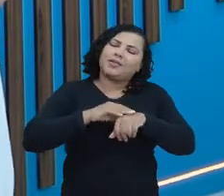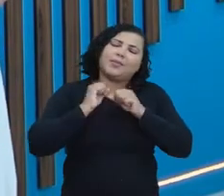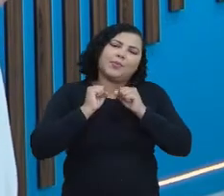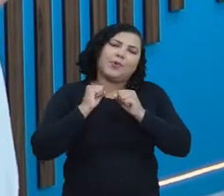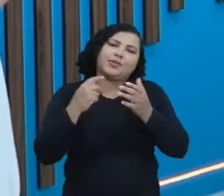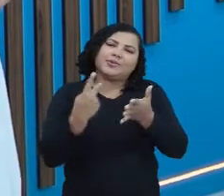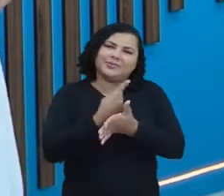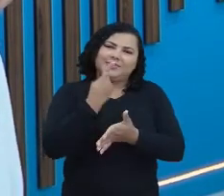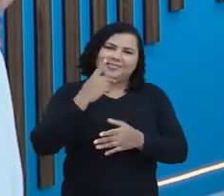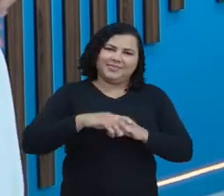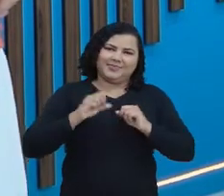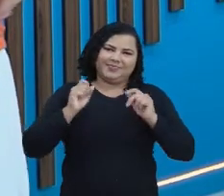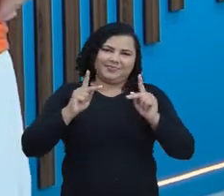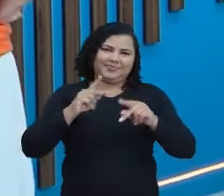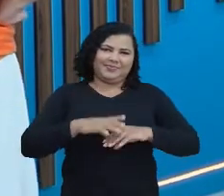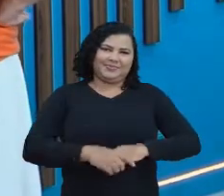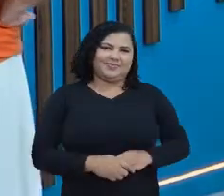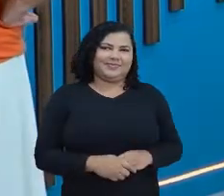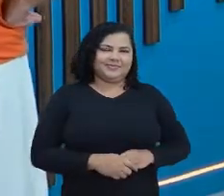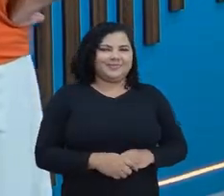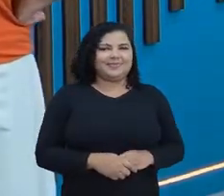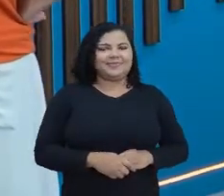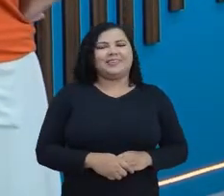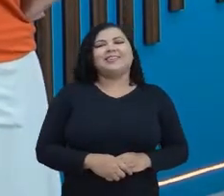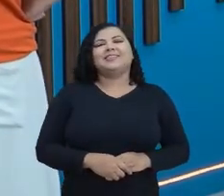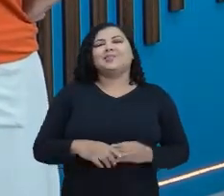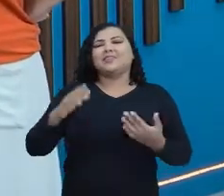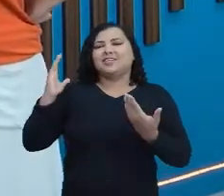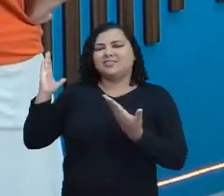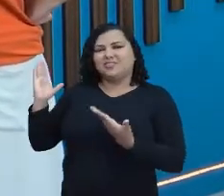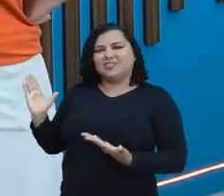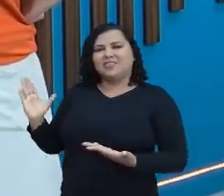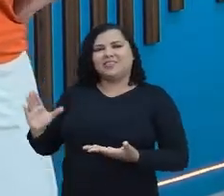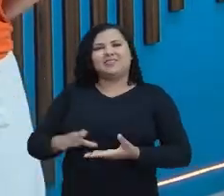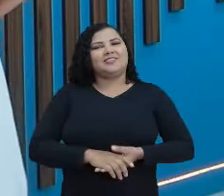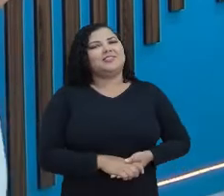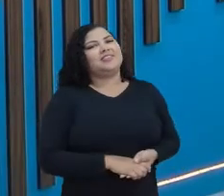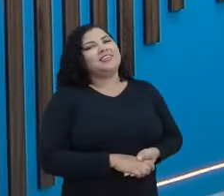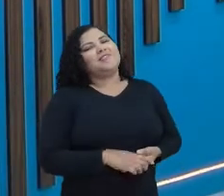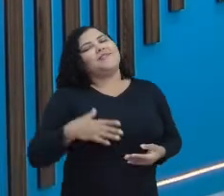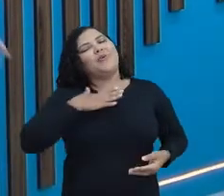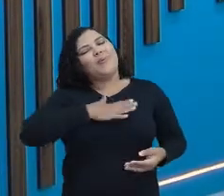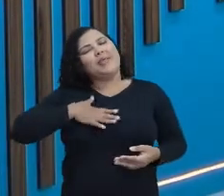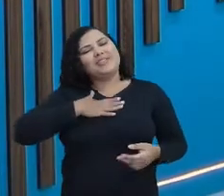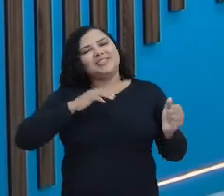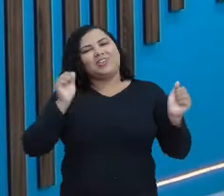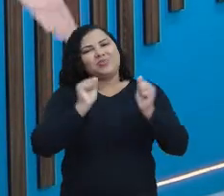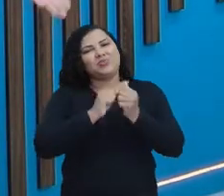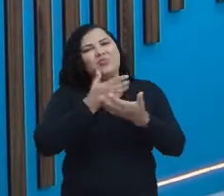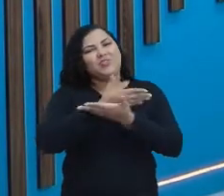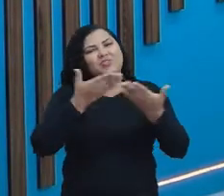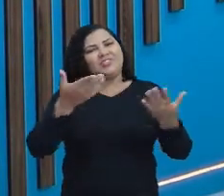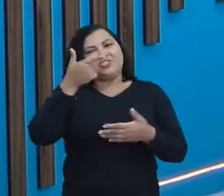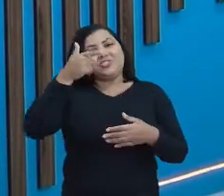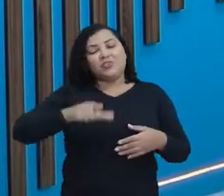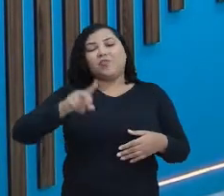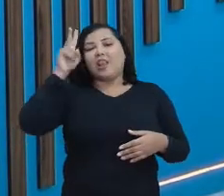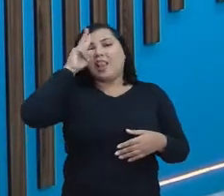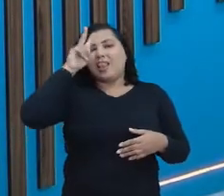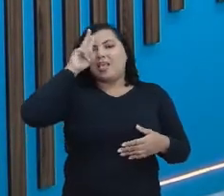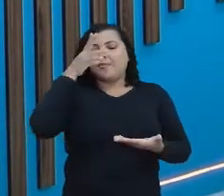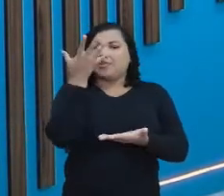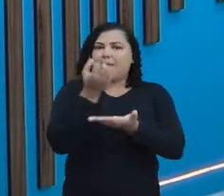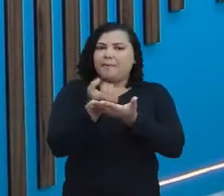que aconteça. Então, gente, as referências. E foi um prazer estar com vocês mais uma vez. Lembrem de